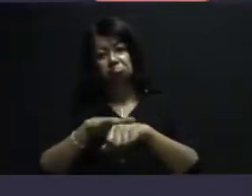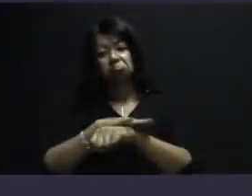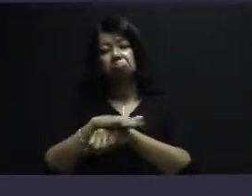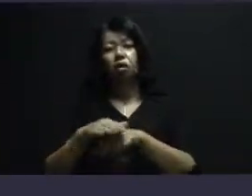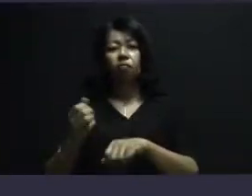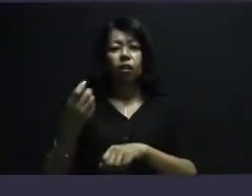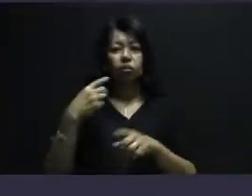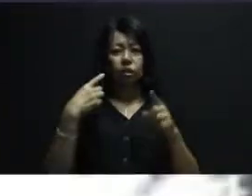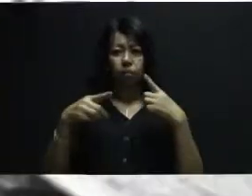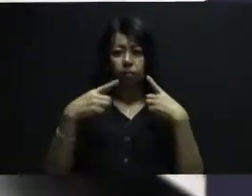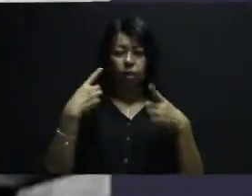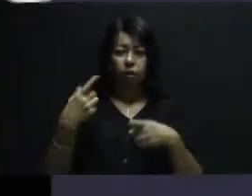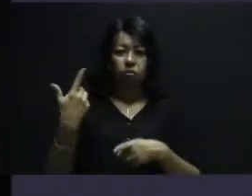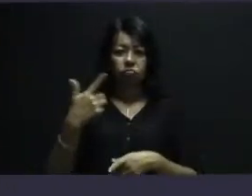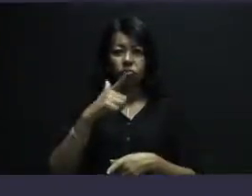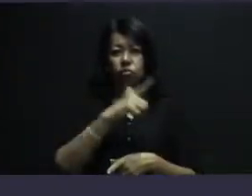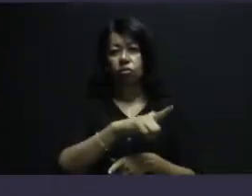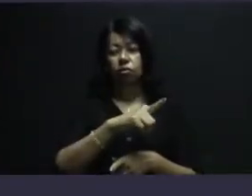deliberações.